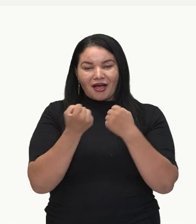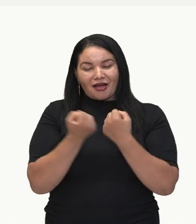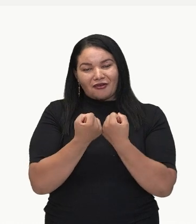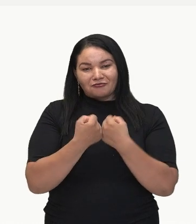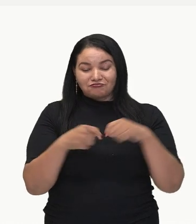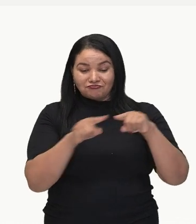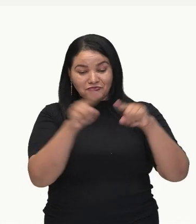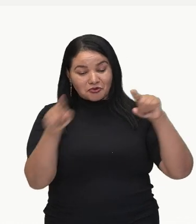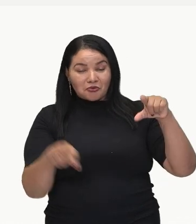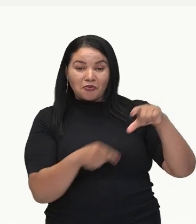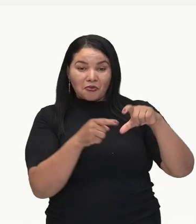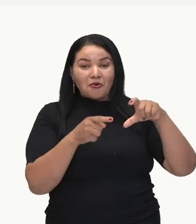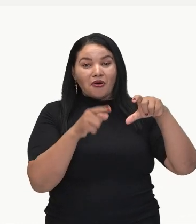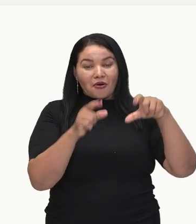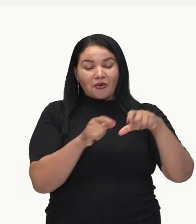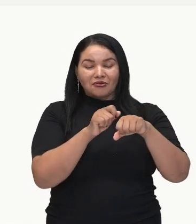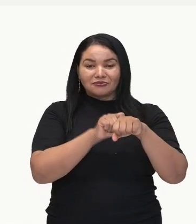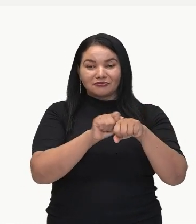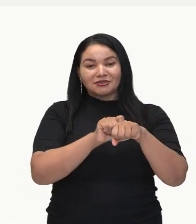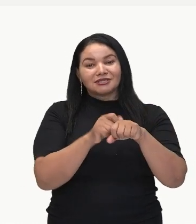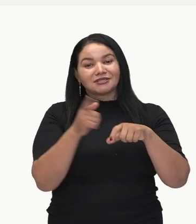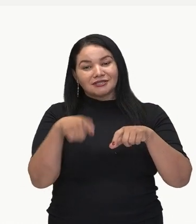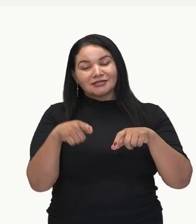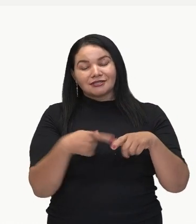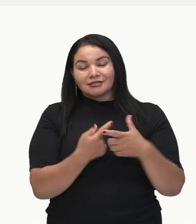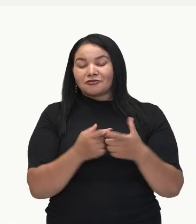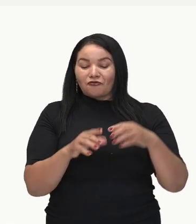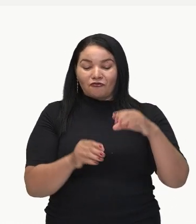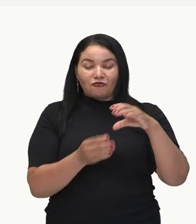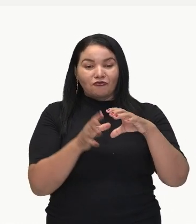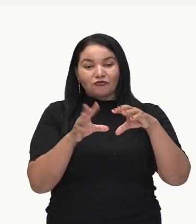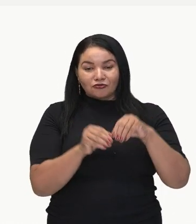nome é pneumático. Aí foi abreviado para